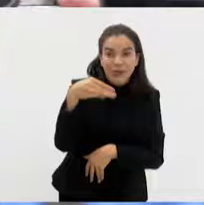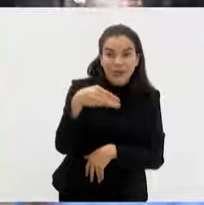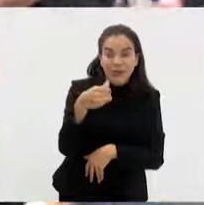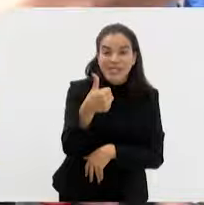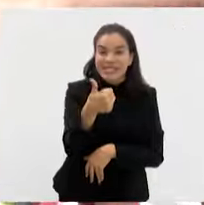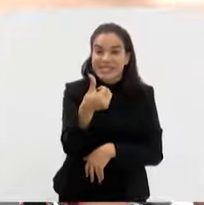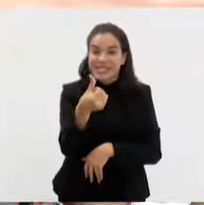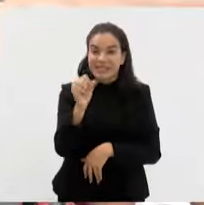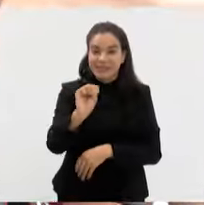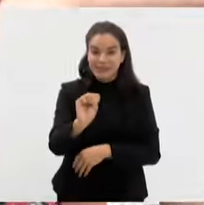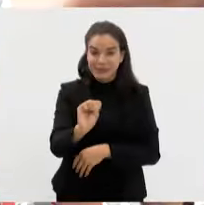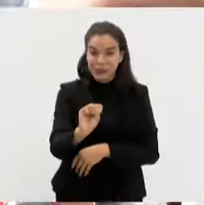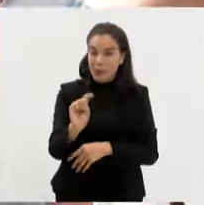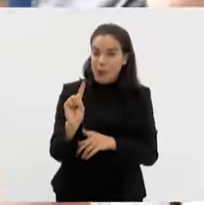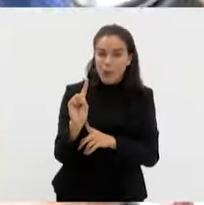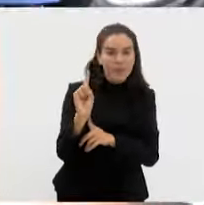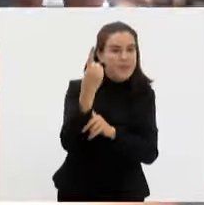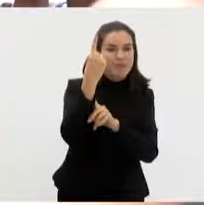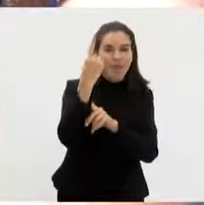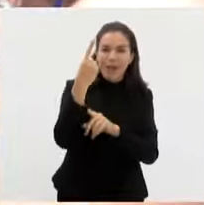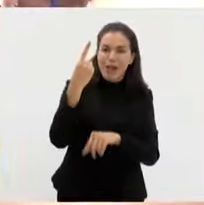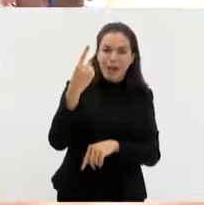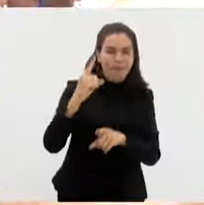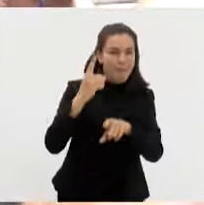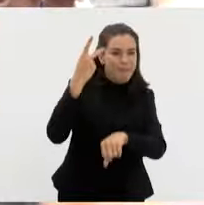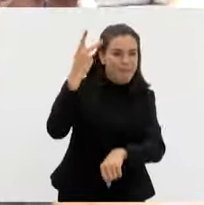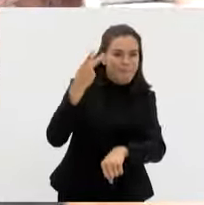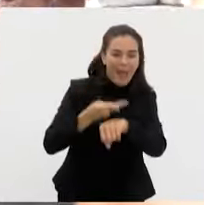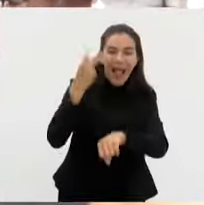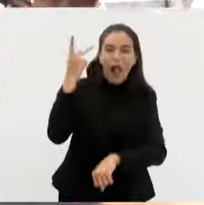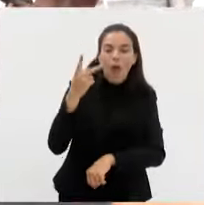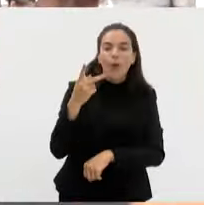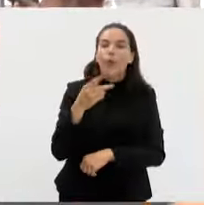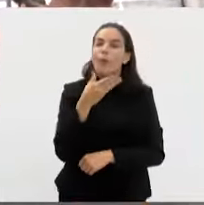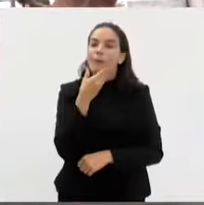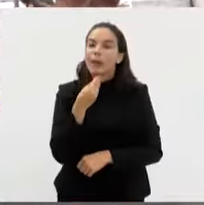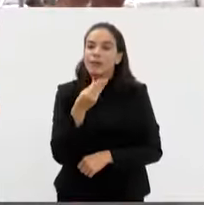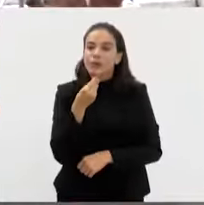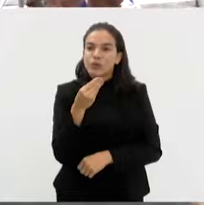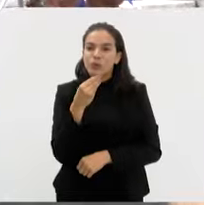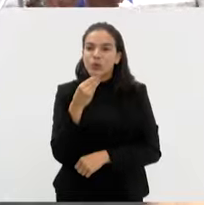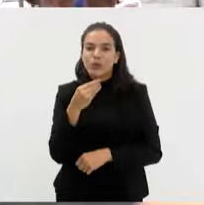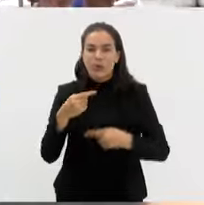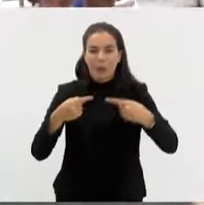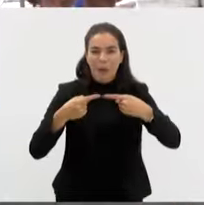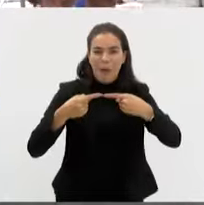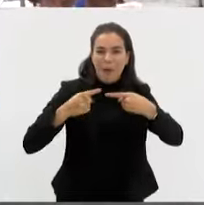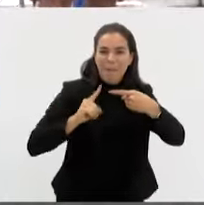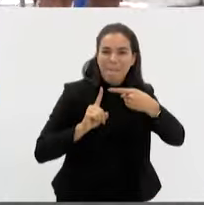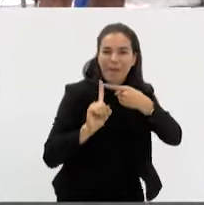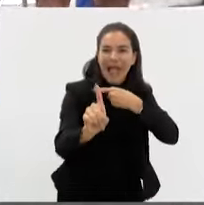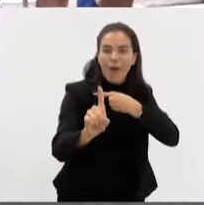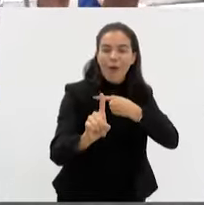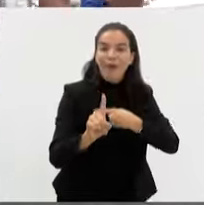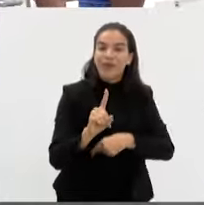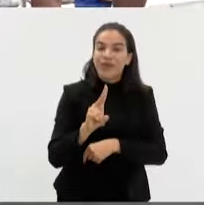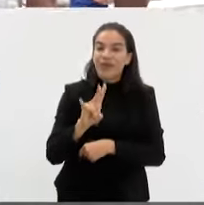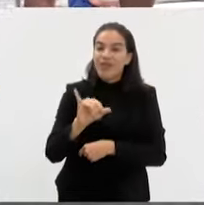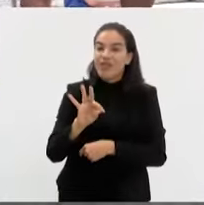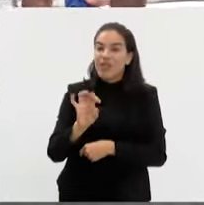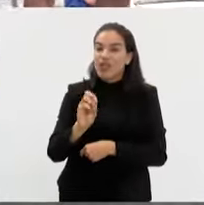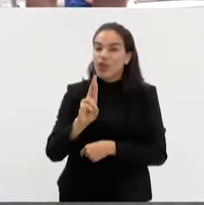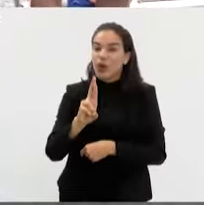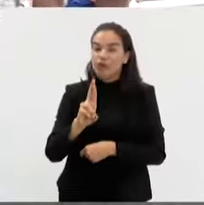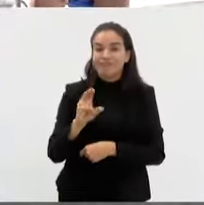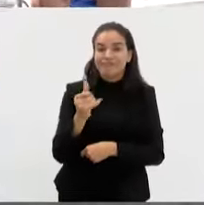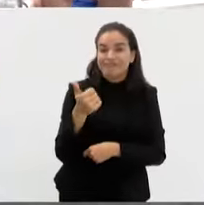16 segundos, o primeiro colocado da categoria masculina cruzou a linha de chegada. Vitor Rangel, de